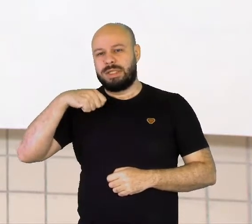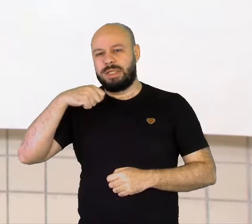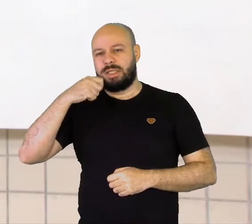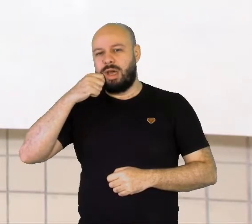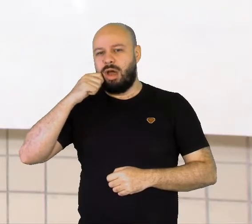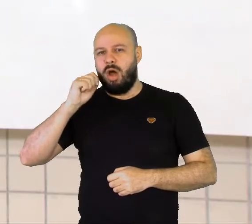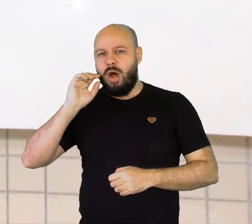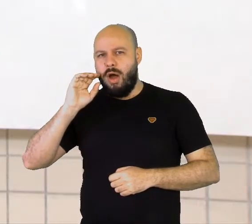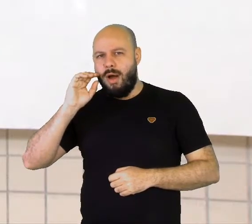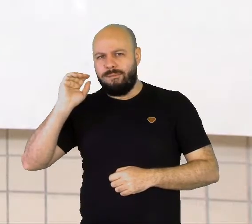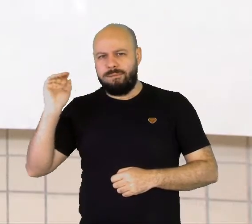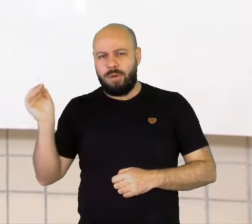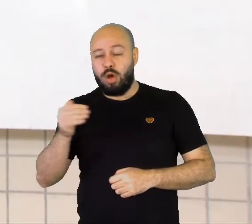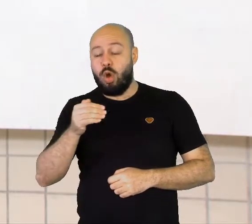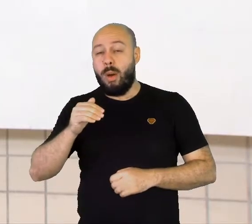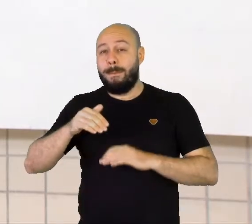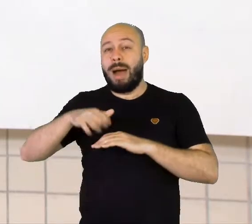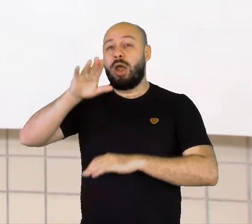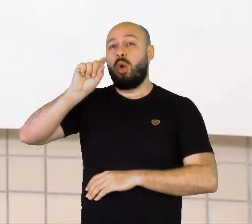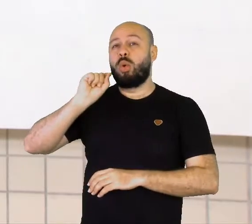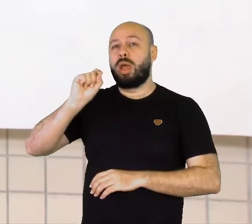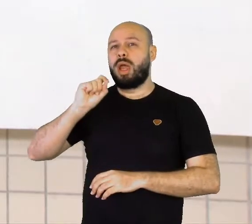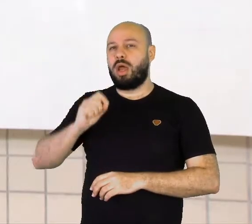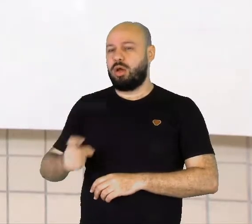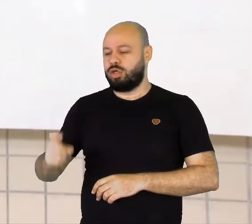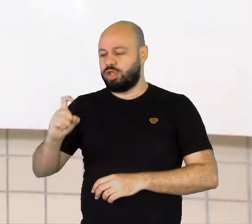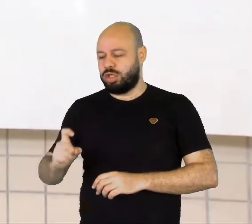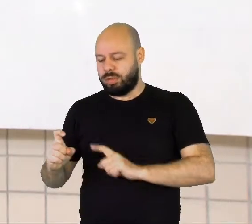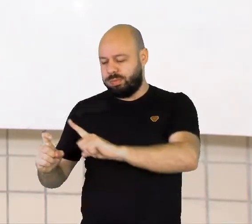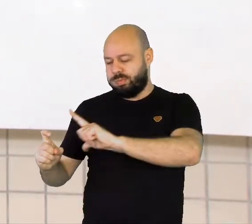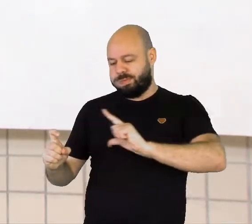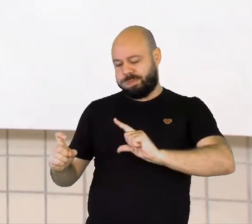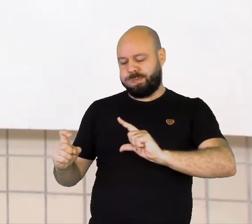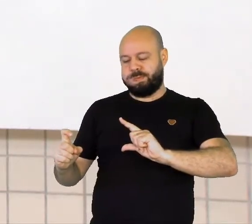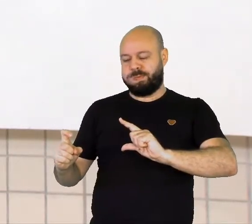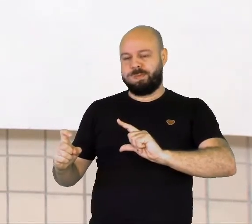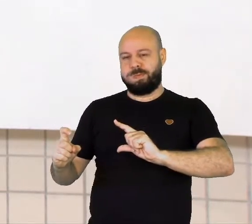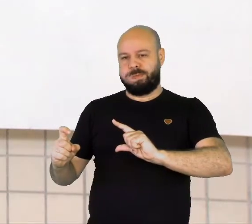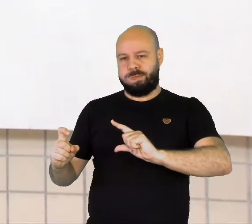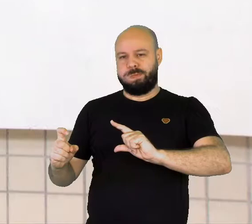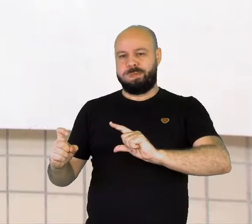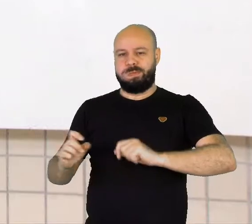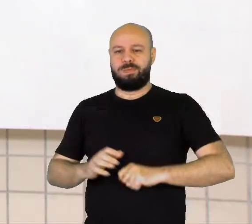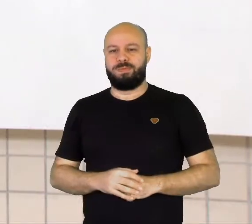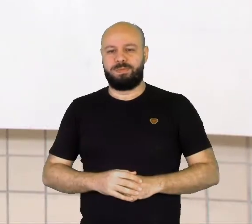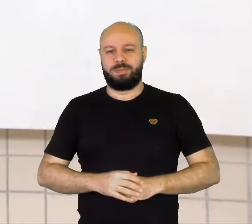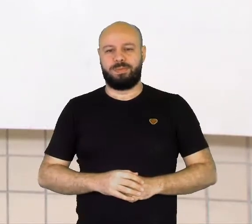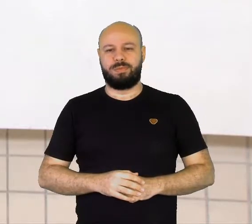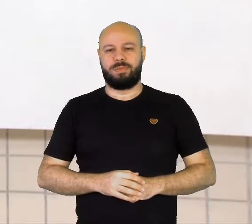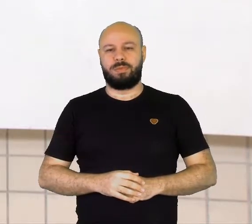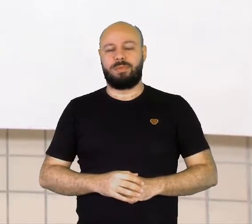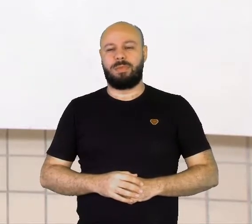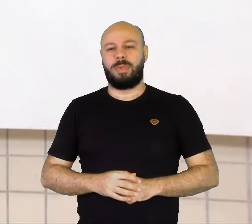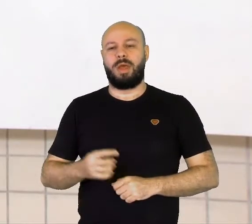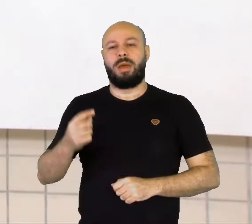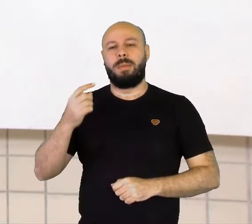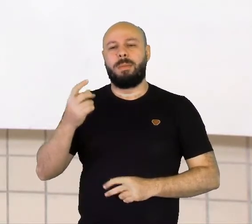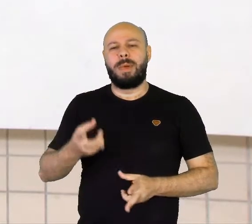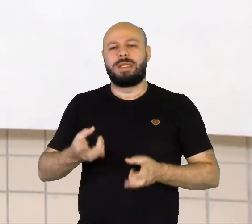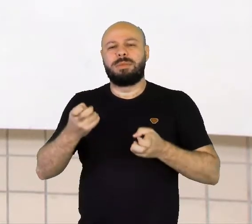virada para o mesmo lado. A boca estava virada para o x, a boca ficou virada para o x. Perceberam que aqui